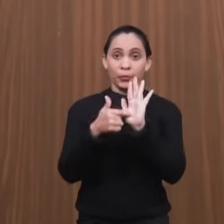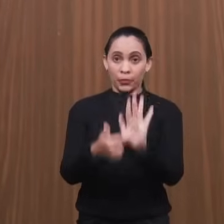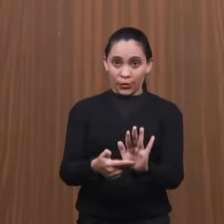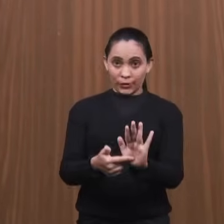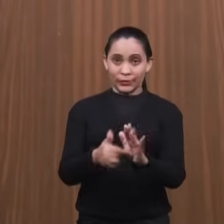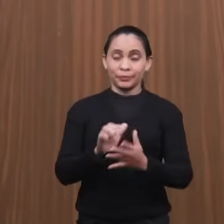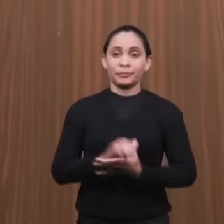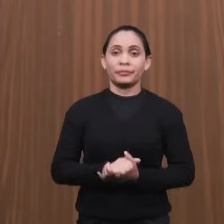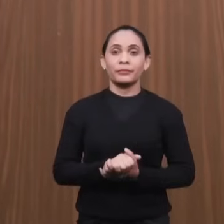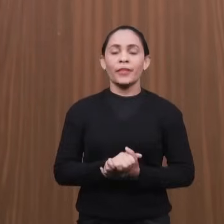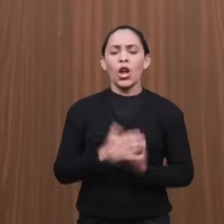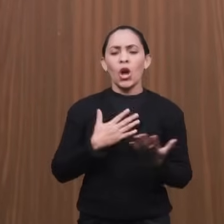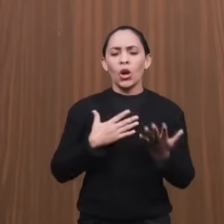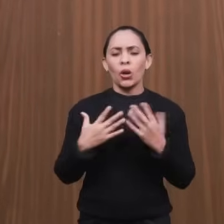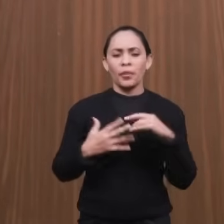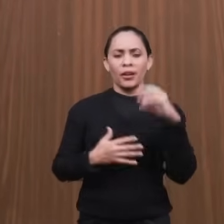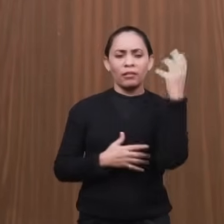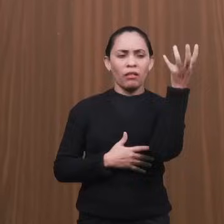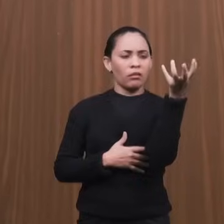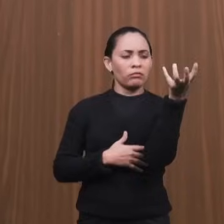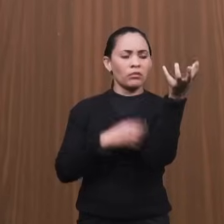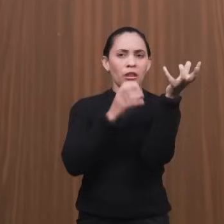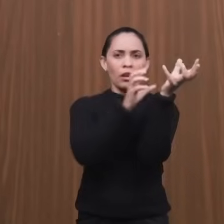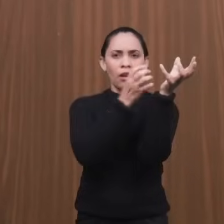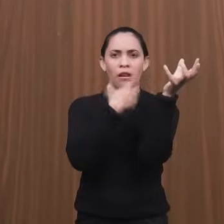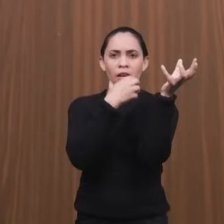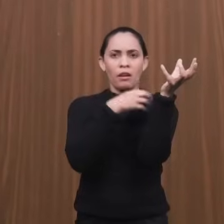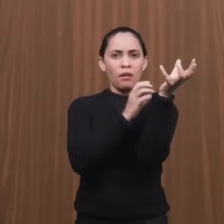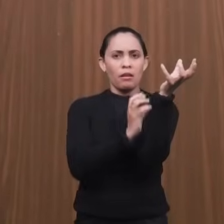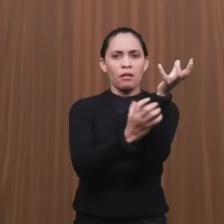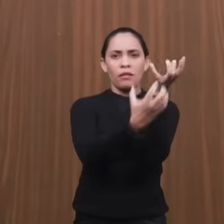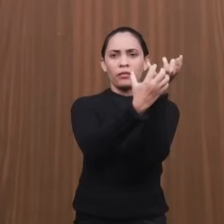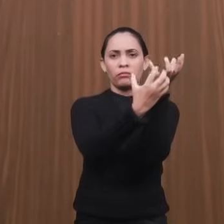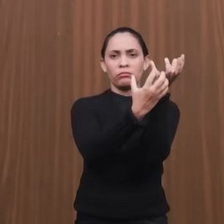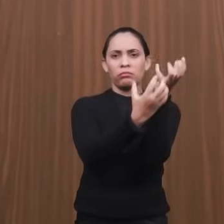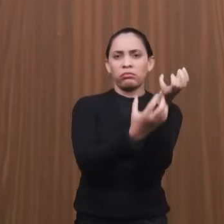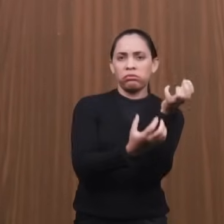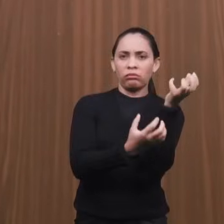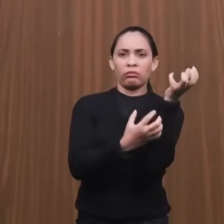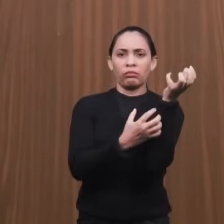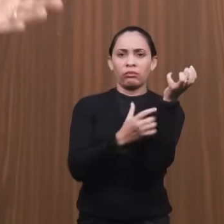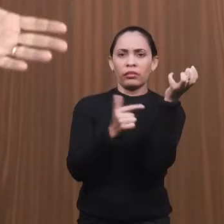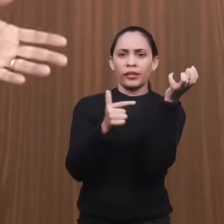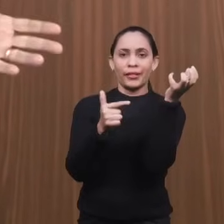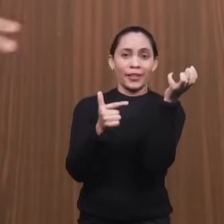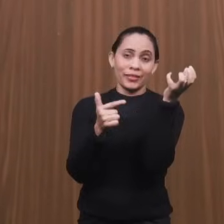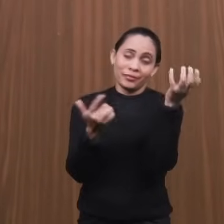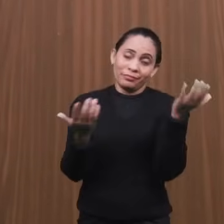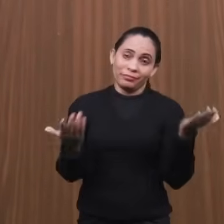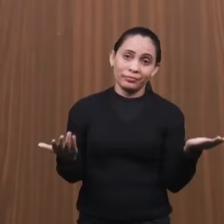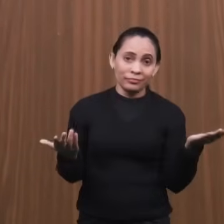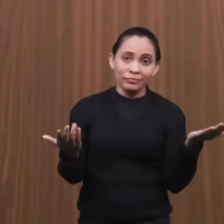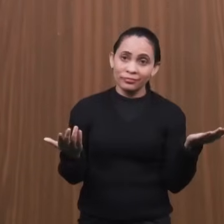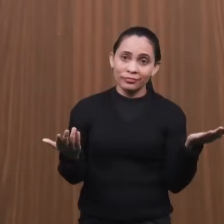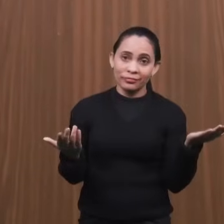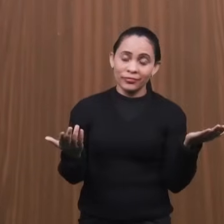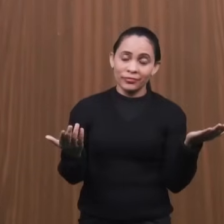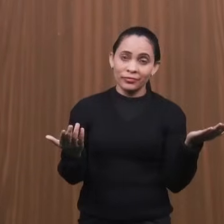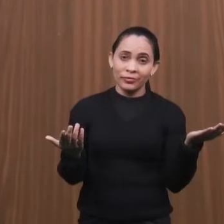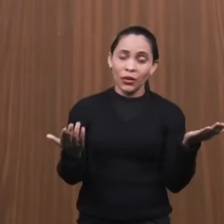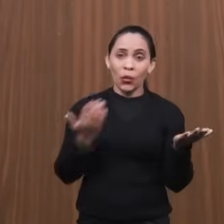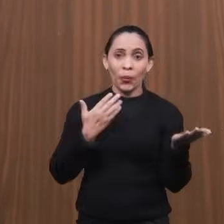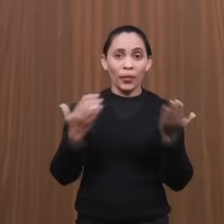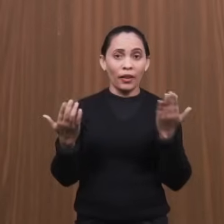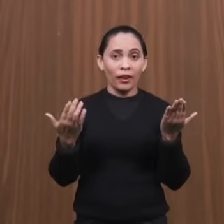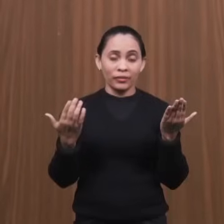sem frutos, ou seja, espiritualmente estéreis, não tem o que produzir. Estrelas errantes.